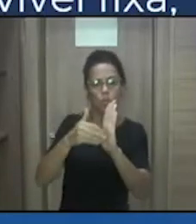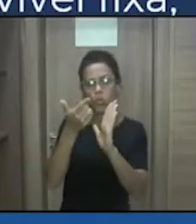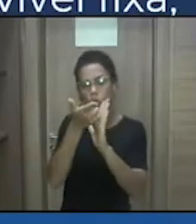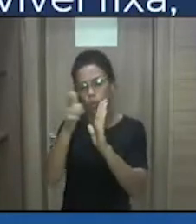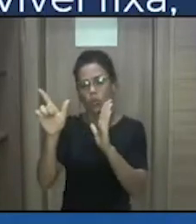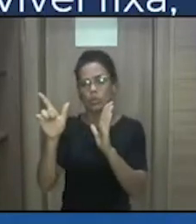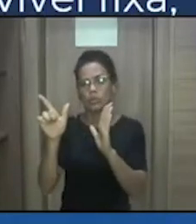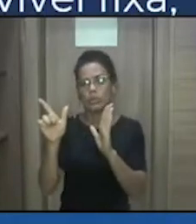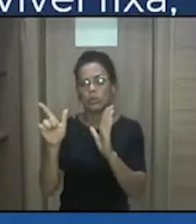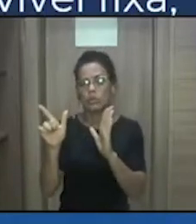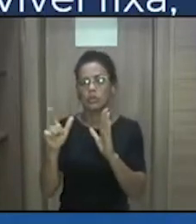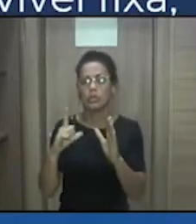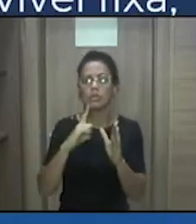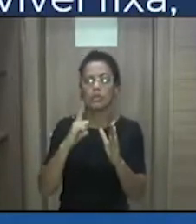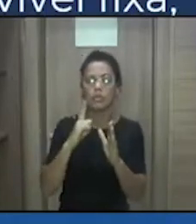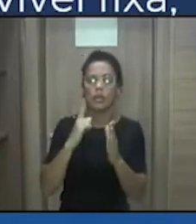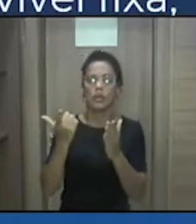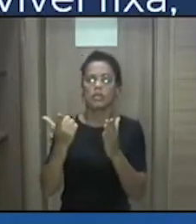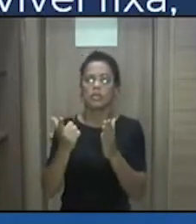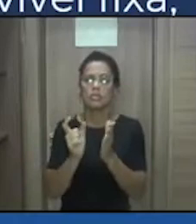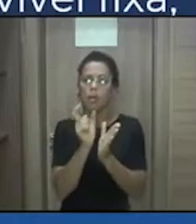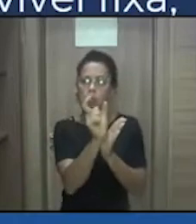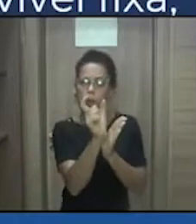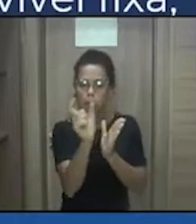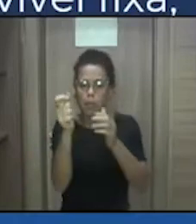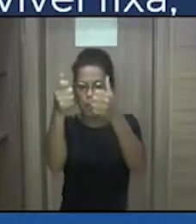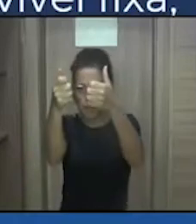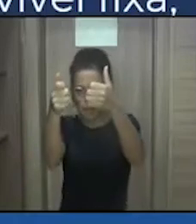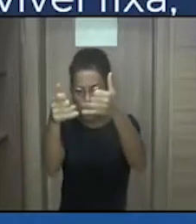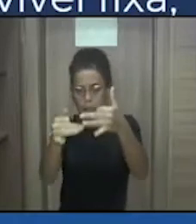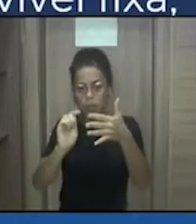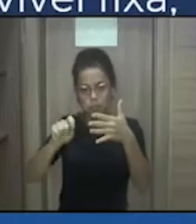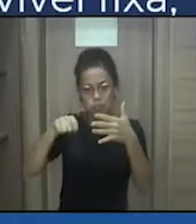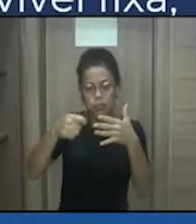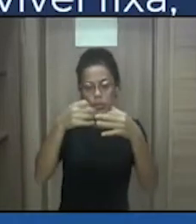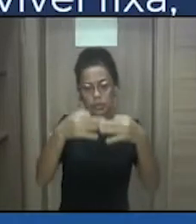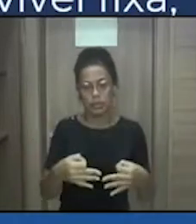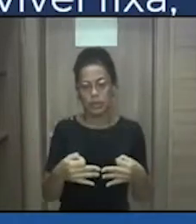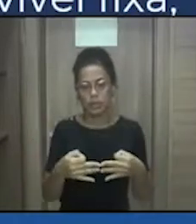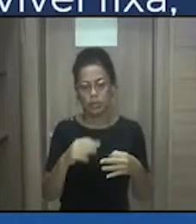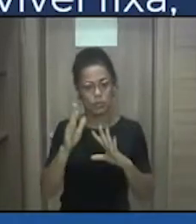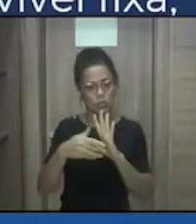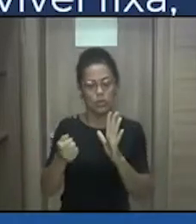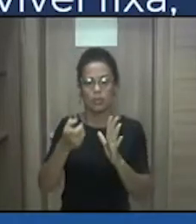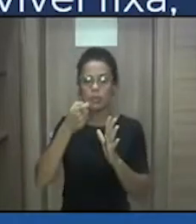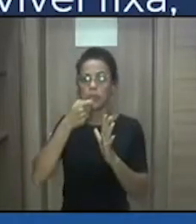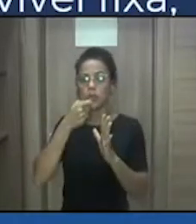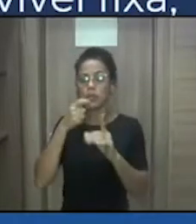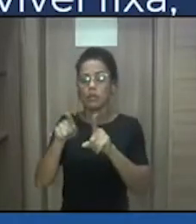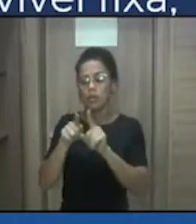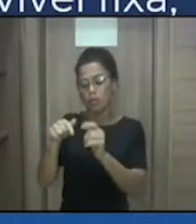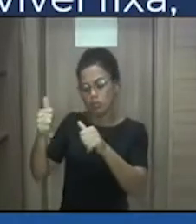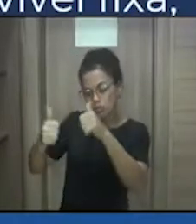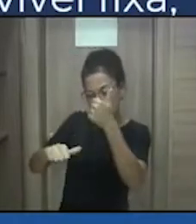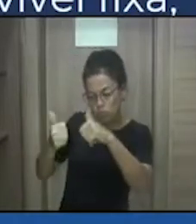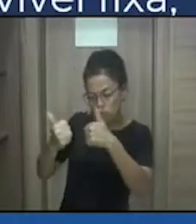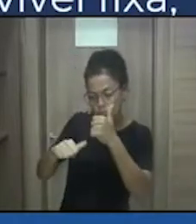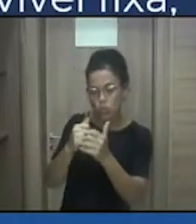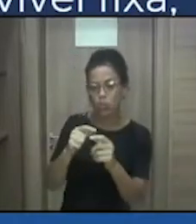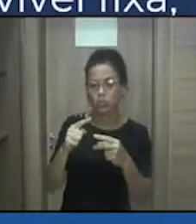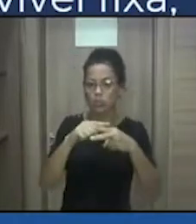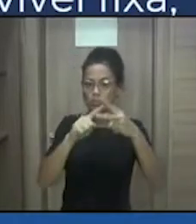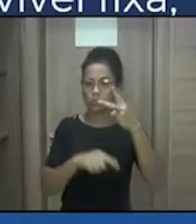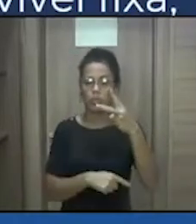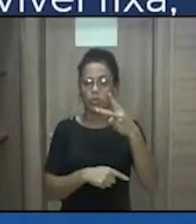referência, com as palavras-chave LRPD e todos os tipos de prótese, e fizemos dois tipos de análise nesse estudo, uma análise